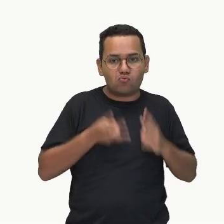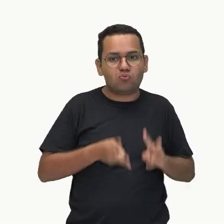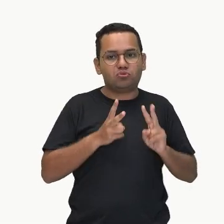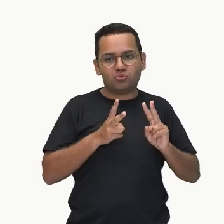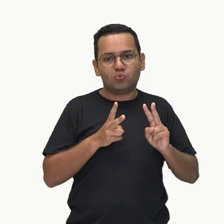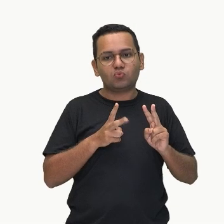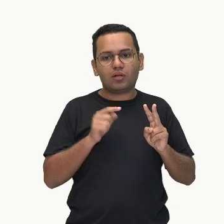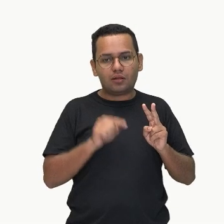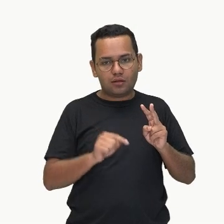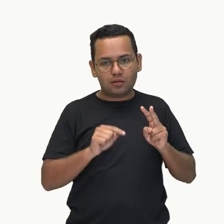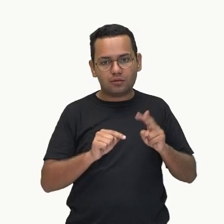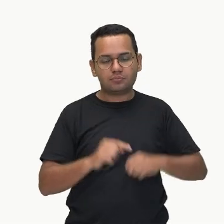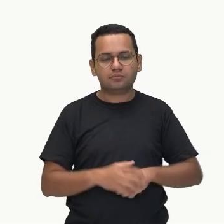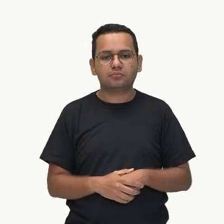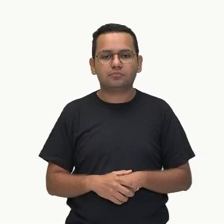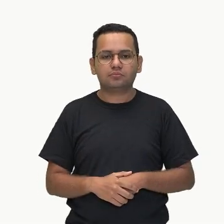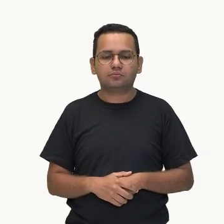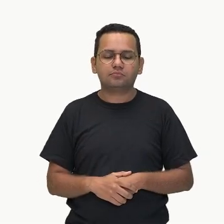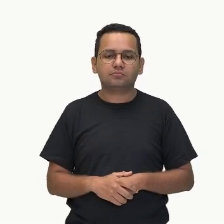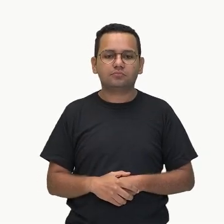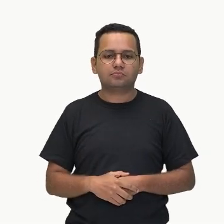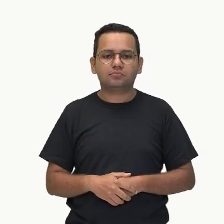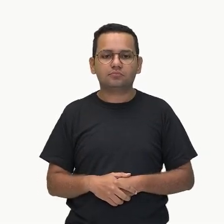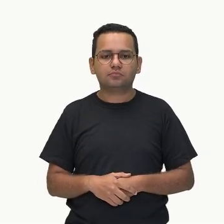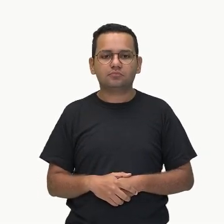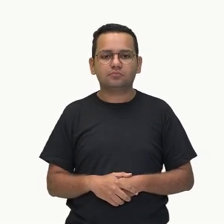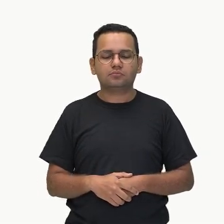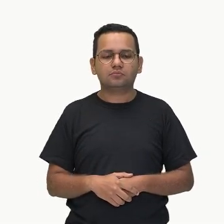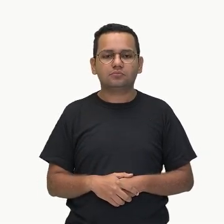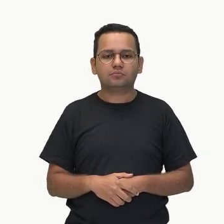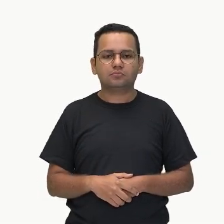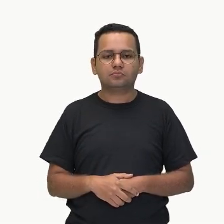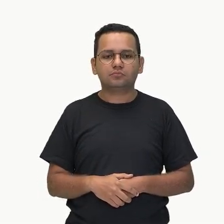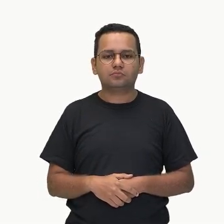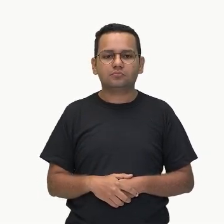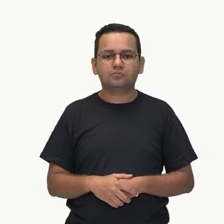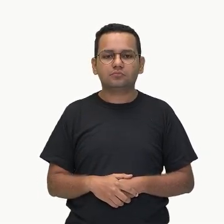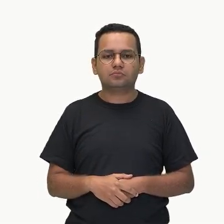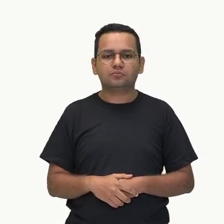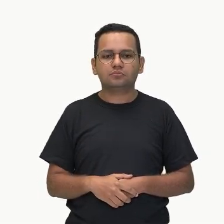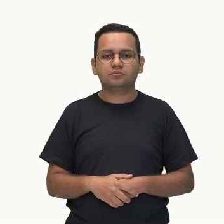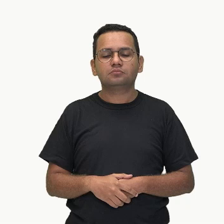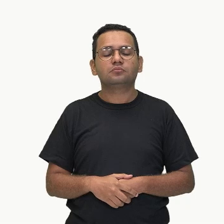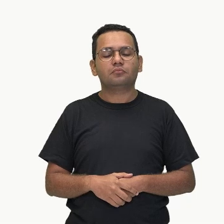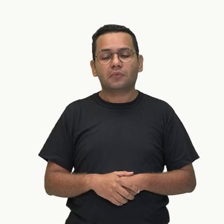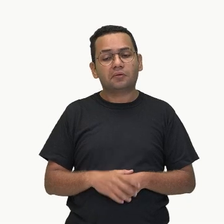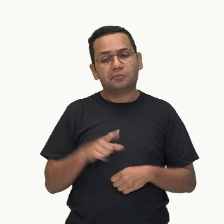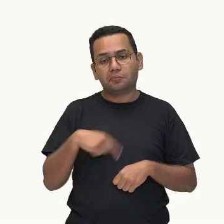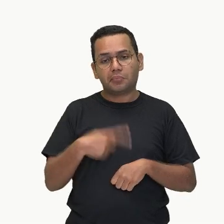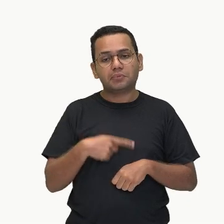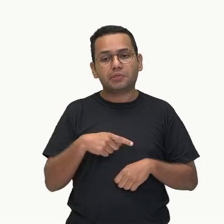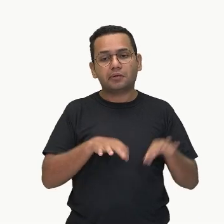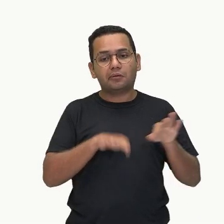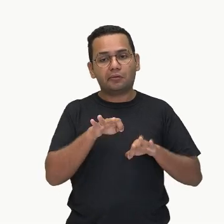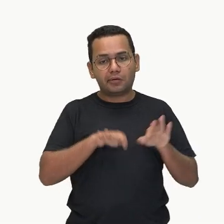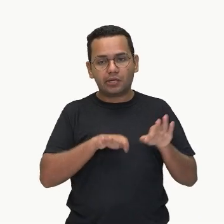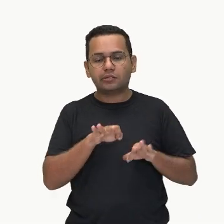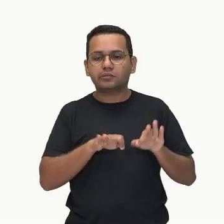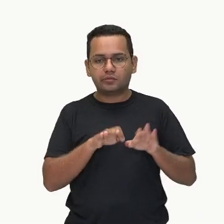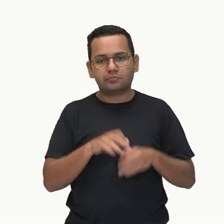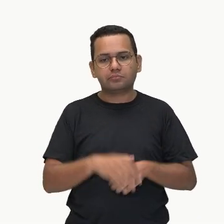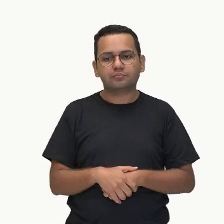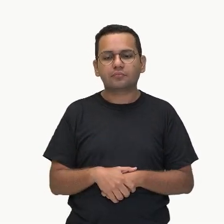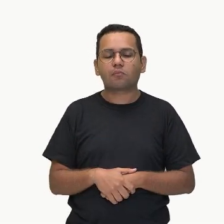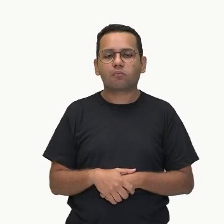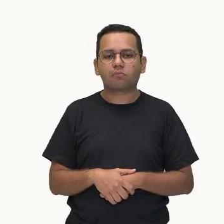da bateia e vai poder ser organizado de outra forma, separado para os fins que a pessoa desejar.